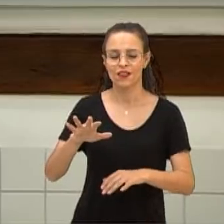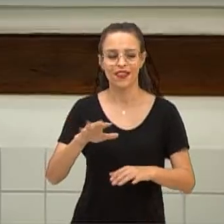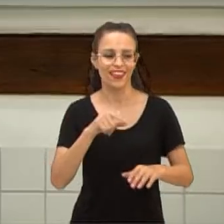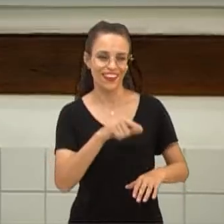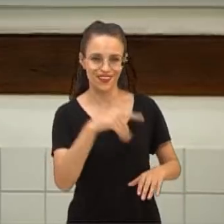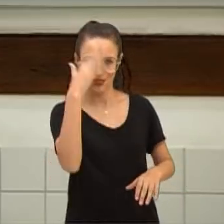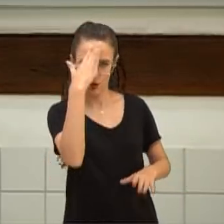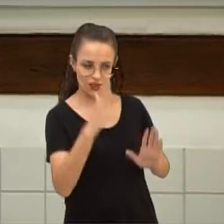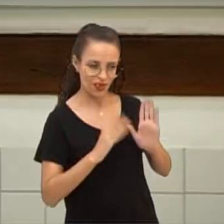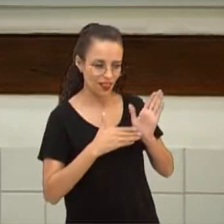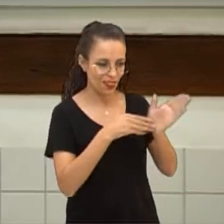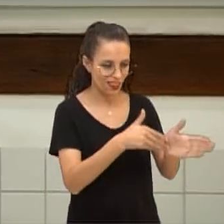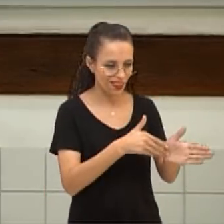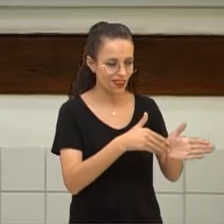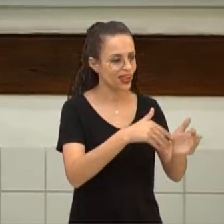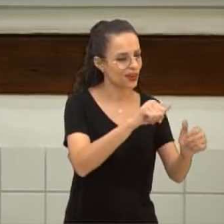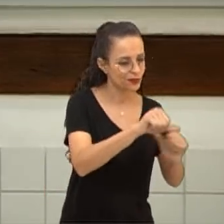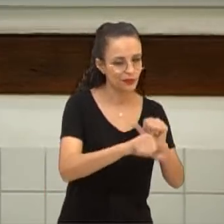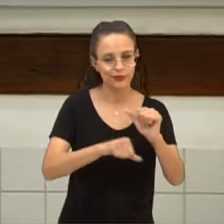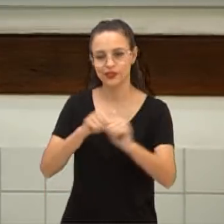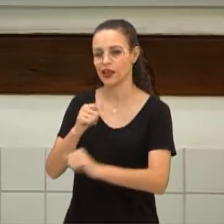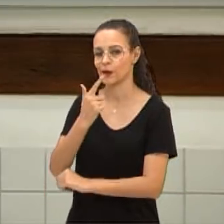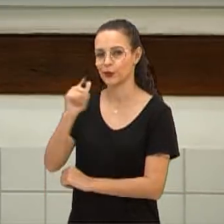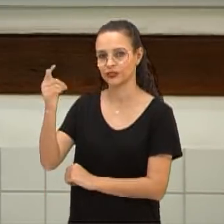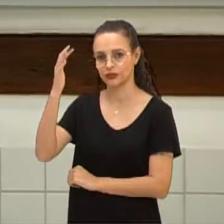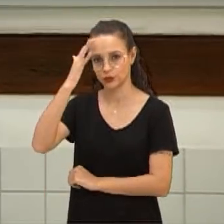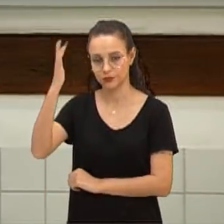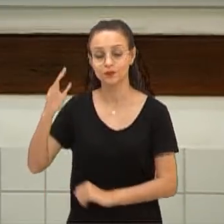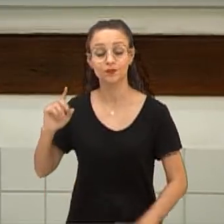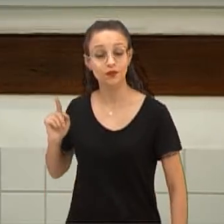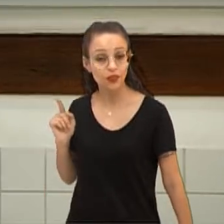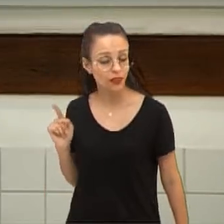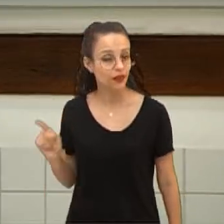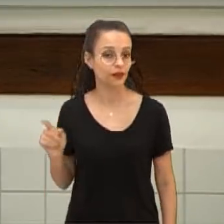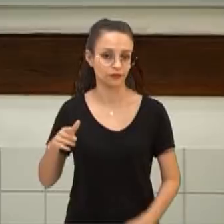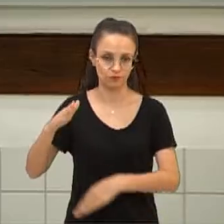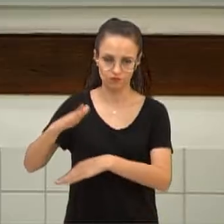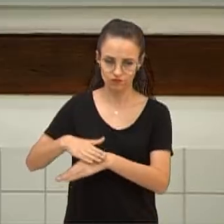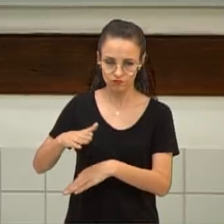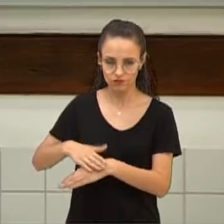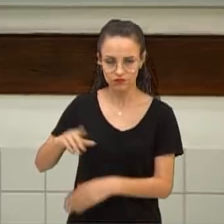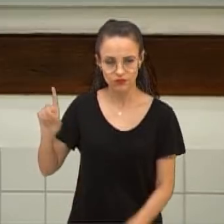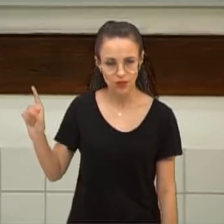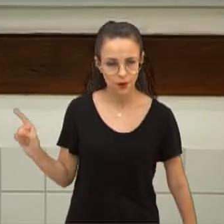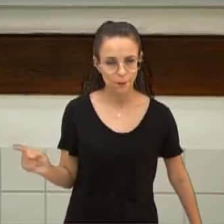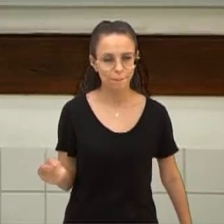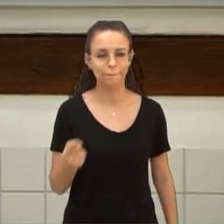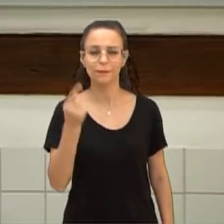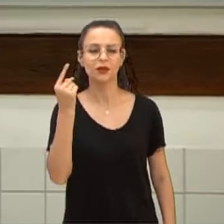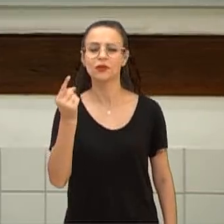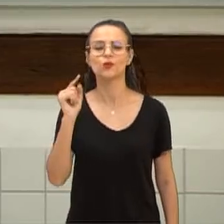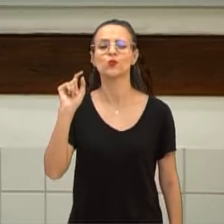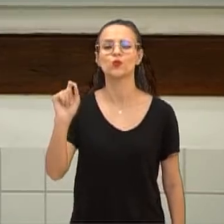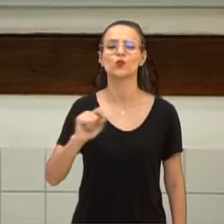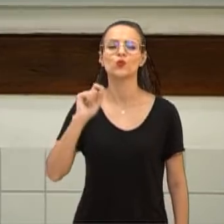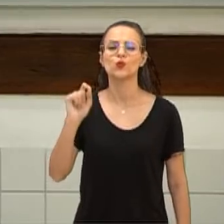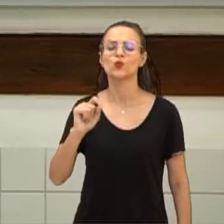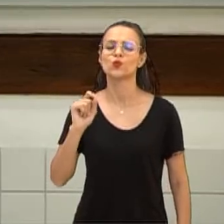de fixista para evolucionista. Foi o Lamarck, um dos primeiros naturalistas,